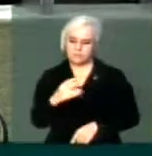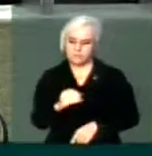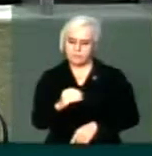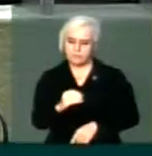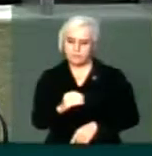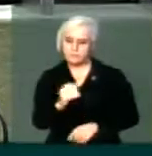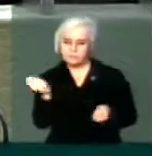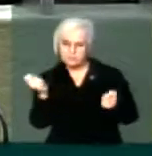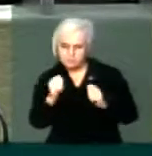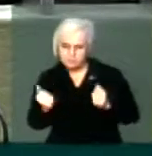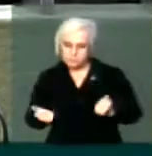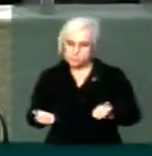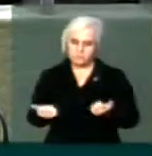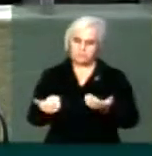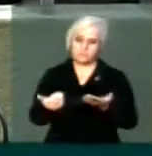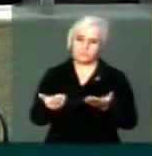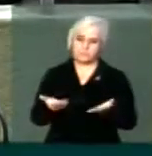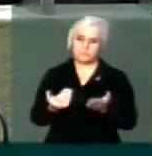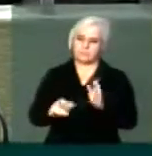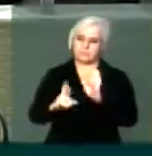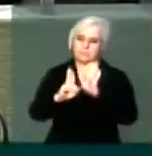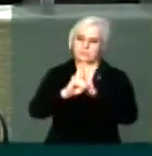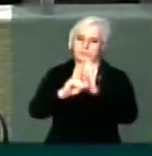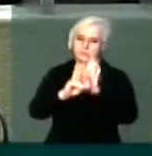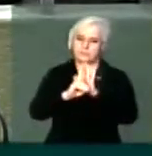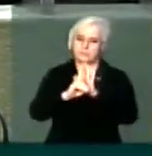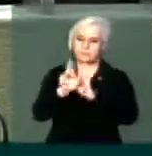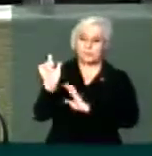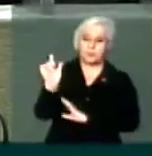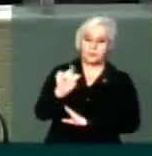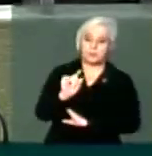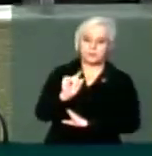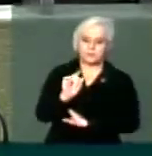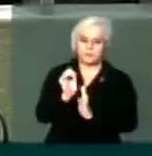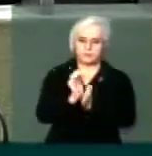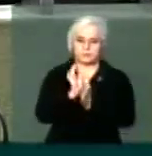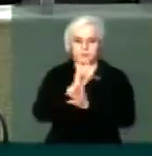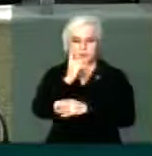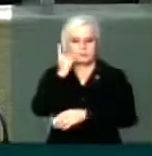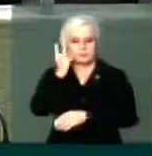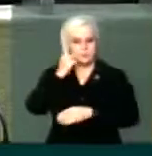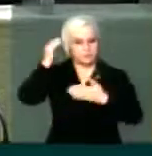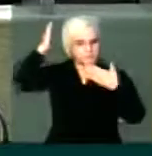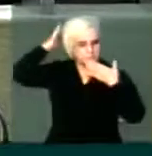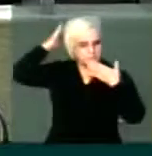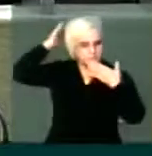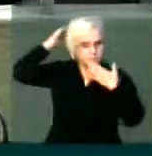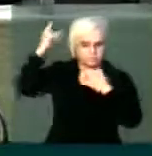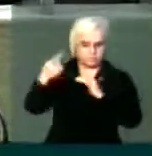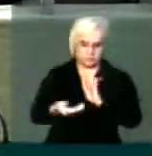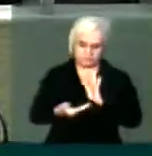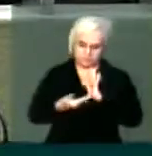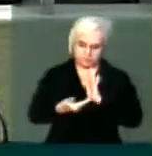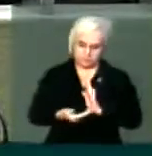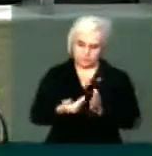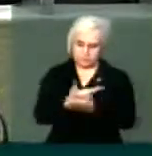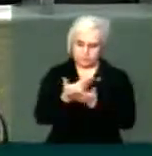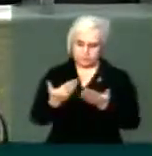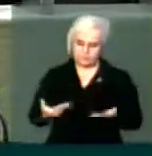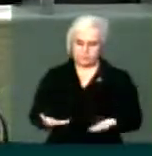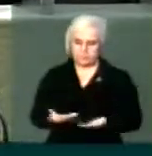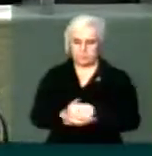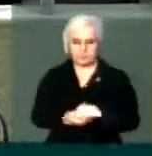para possibilitar a representação mínima de parlamentares indígenas nesta